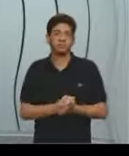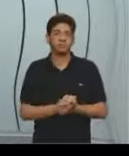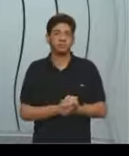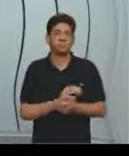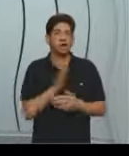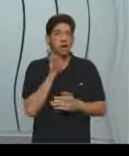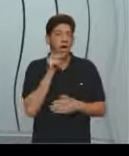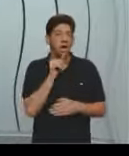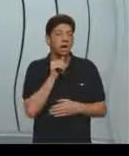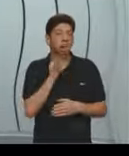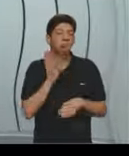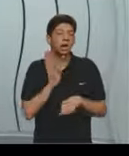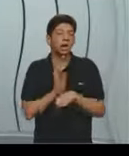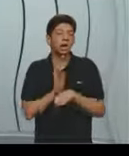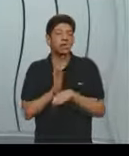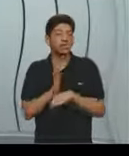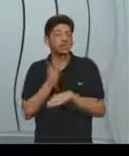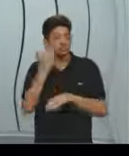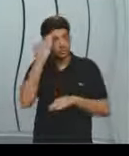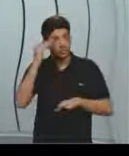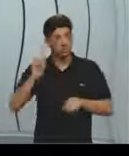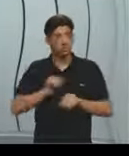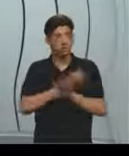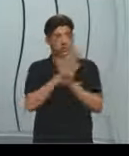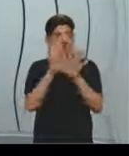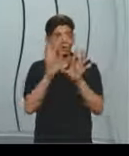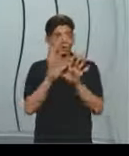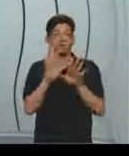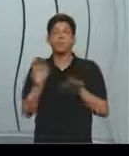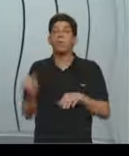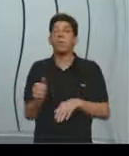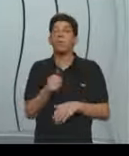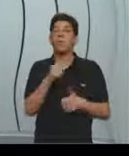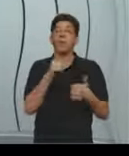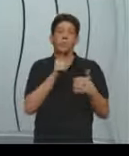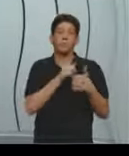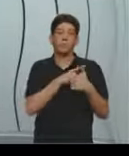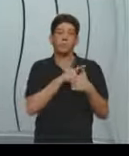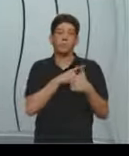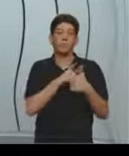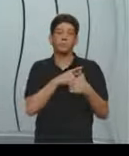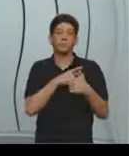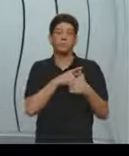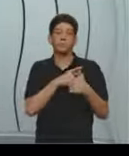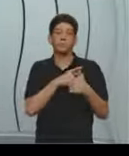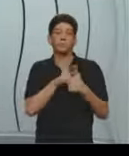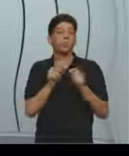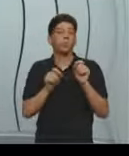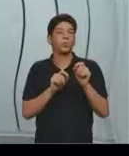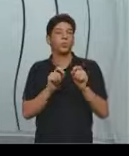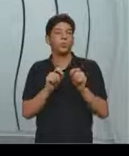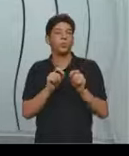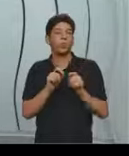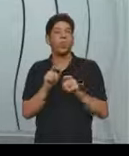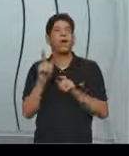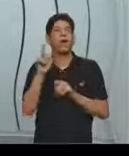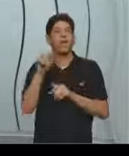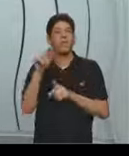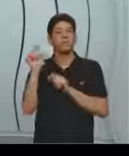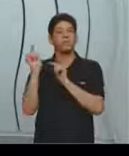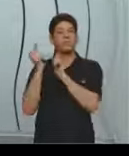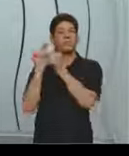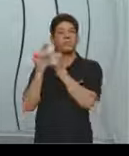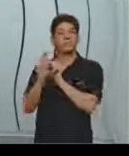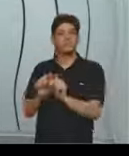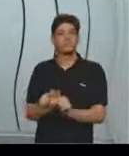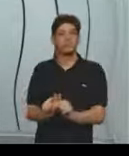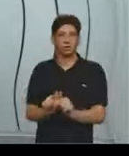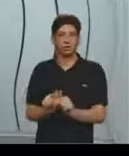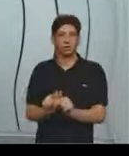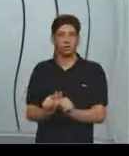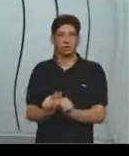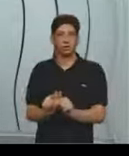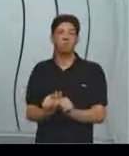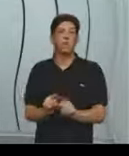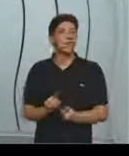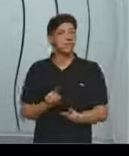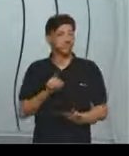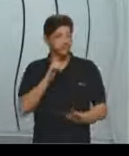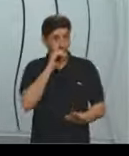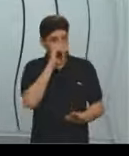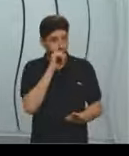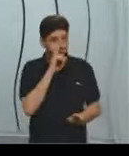ajuda a gente entendeu para o panorama né primeiro tipo de dominação legítima que ele vai utilizar a tradicional que é uma coisa É